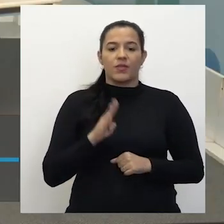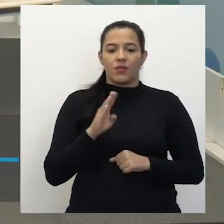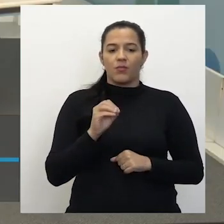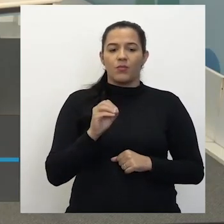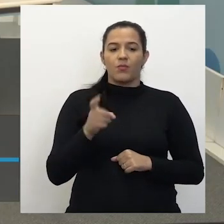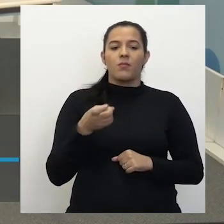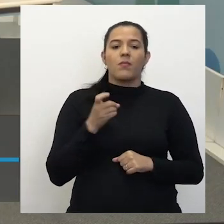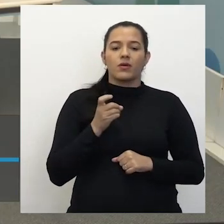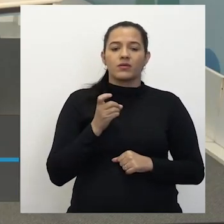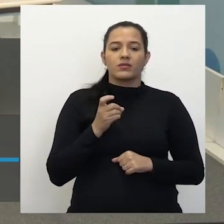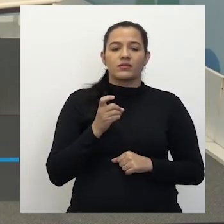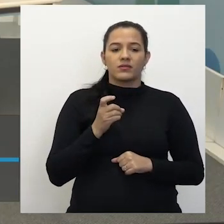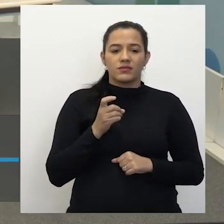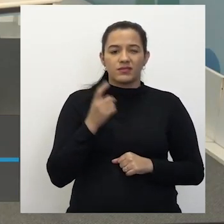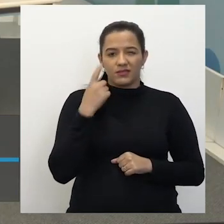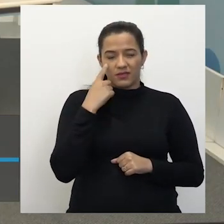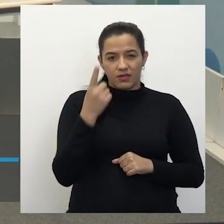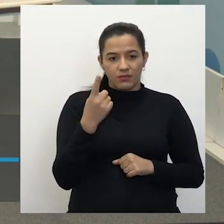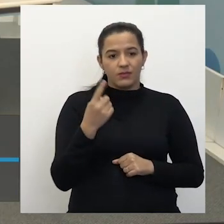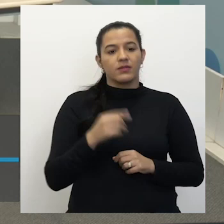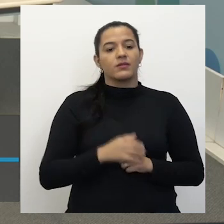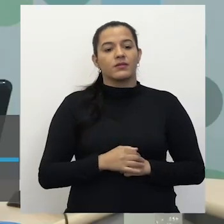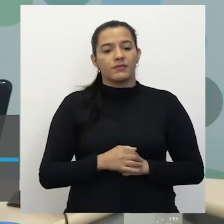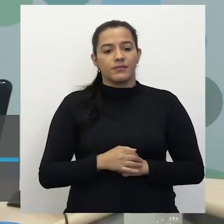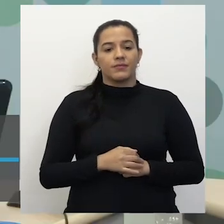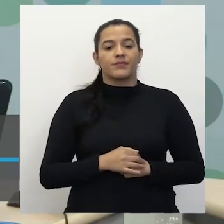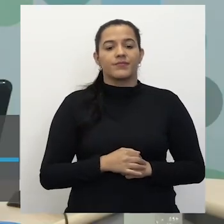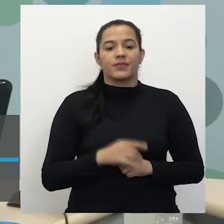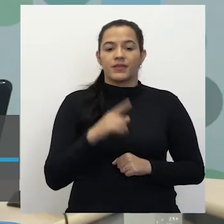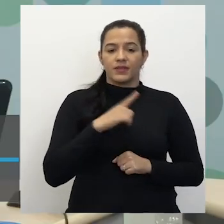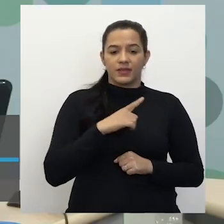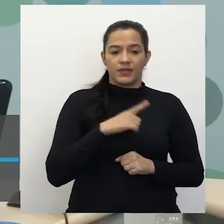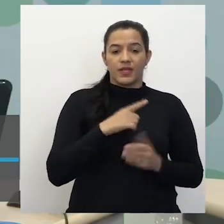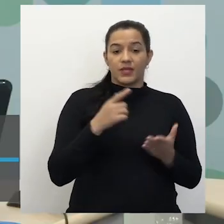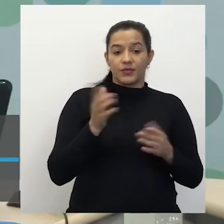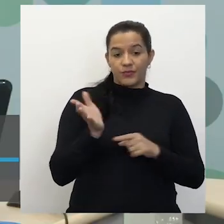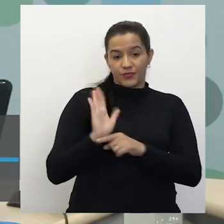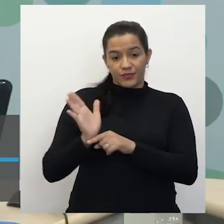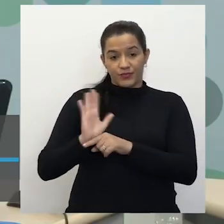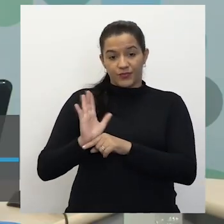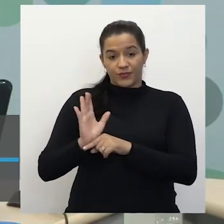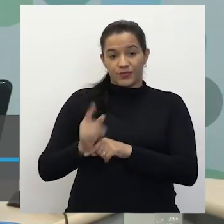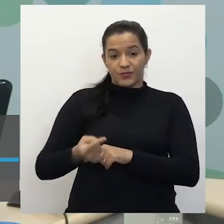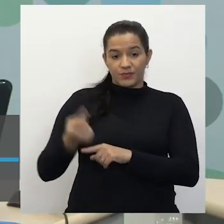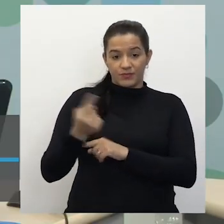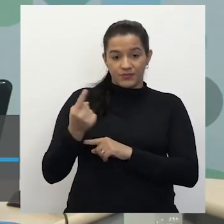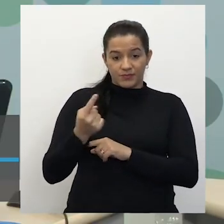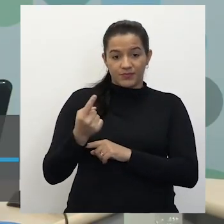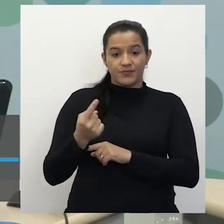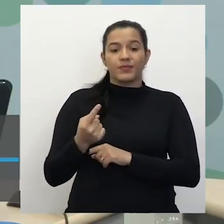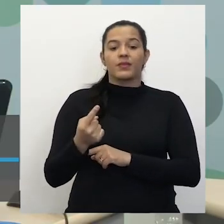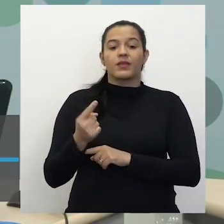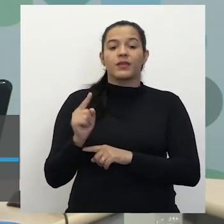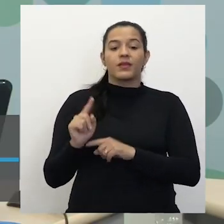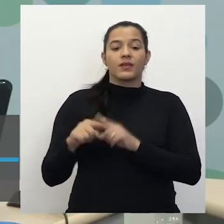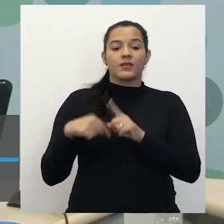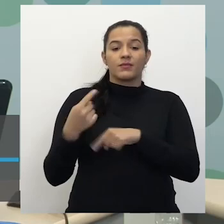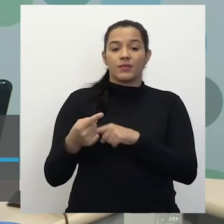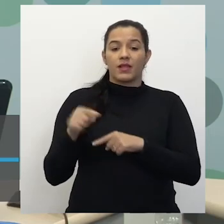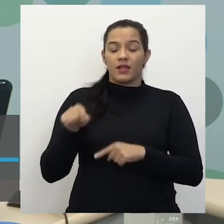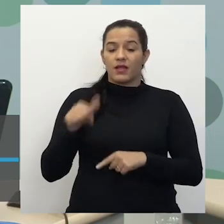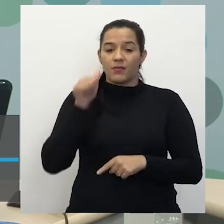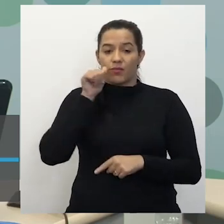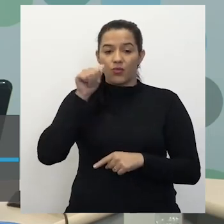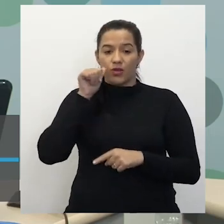Sei, Que virou Bird sucesso Box, lá naquele stream da Netflix? Então, tem o filme primeiro. E aí ele falou, gente, por exemplo, a irmã da Mallory, ela não morre no